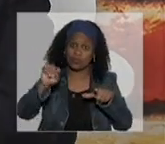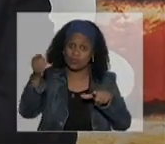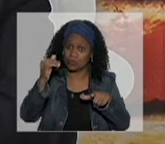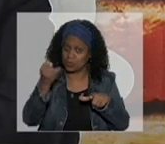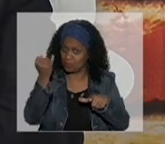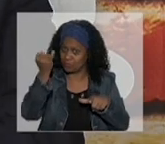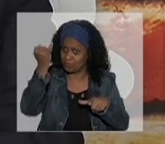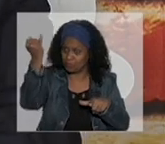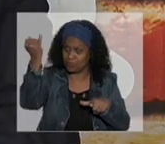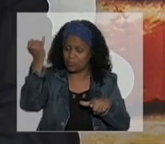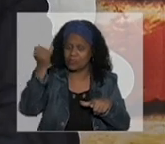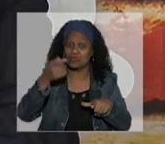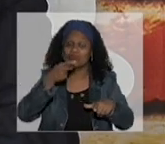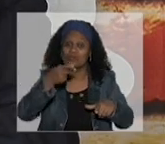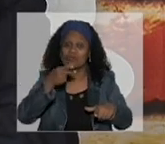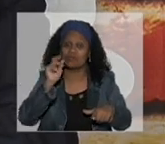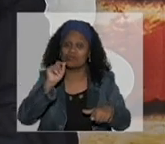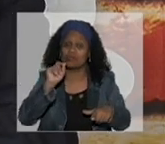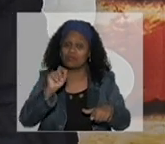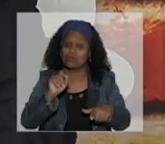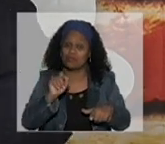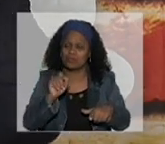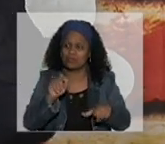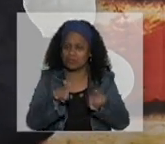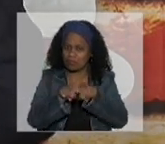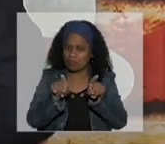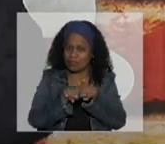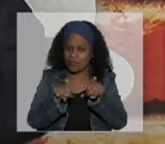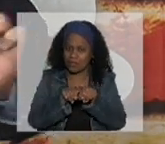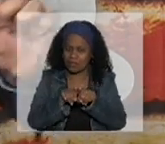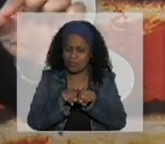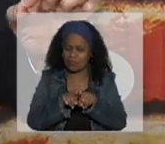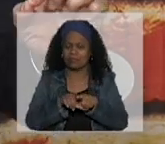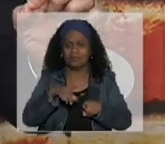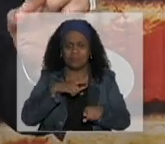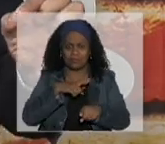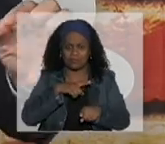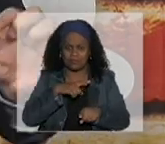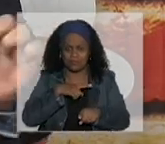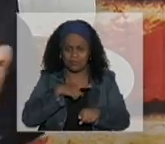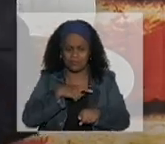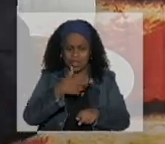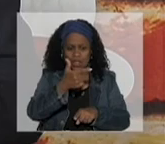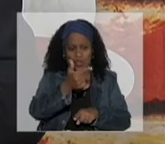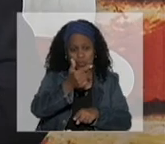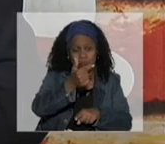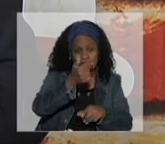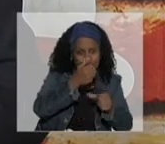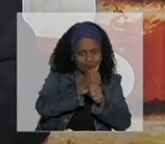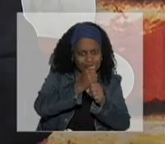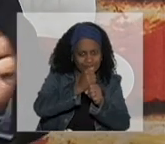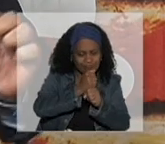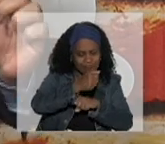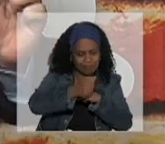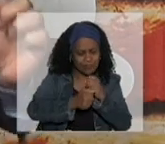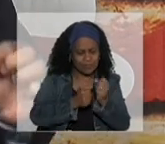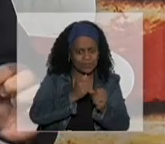trabalho. E outra coisa que é importante ressaltar, me parece, nesse momento, assim, foram pelo menos 12